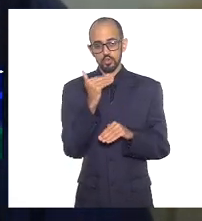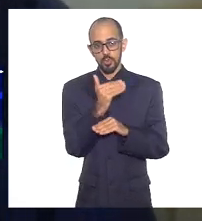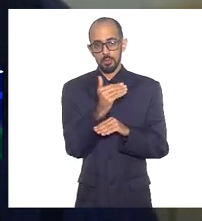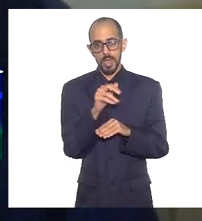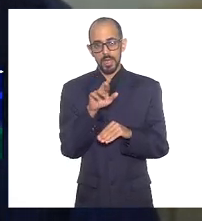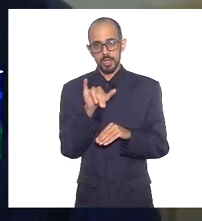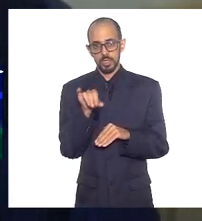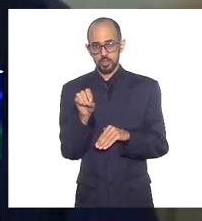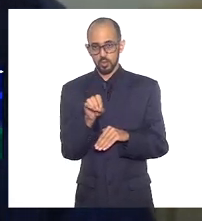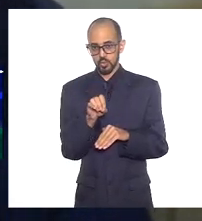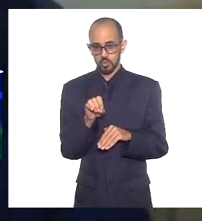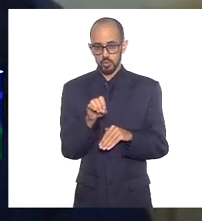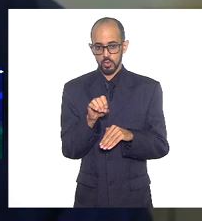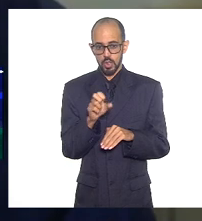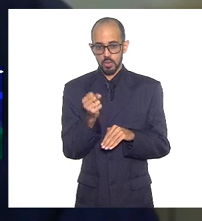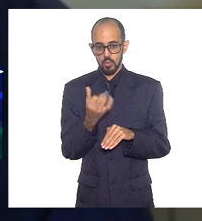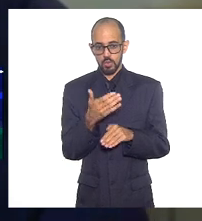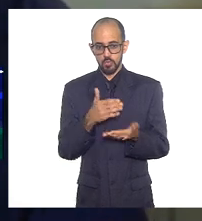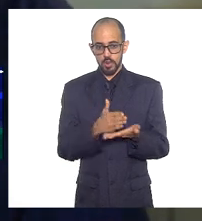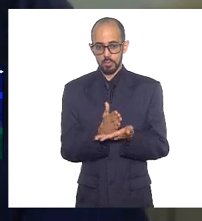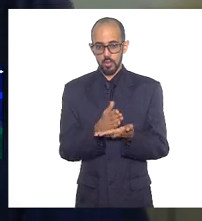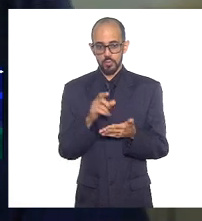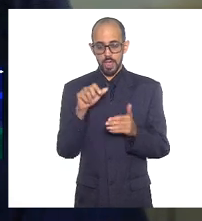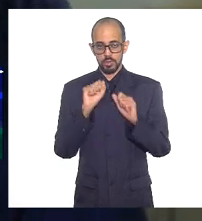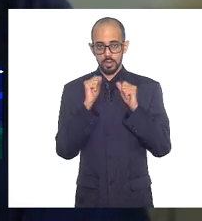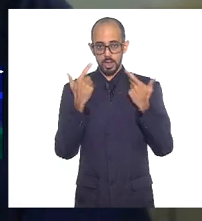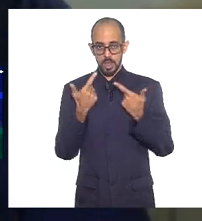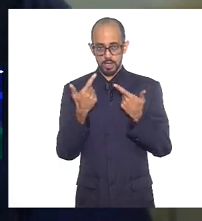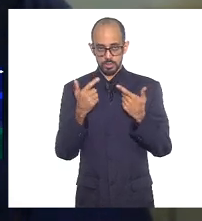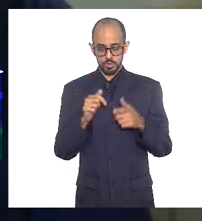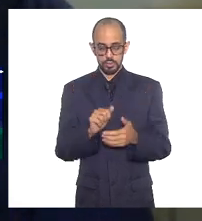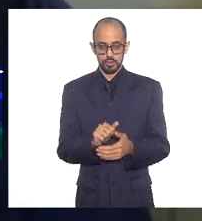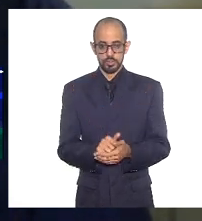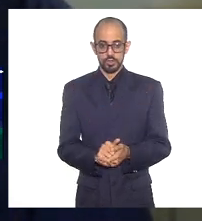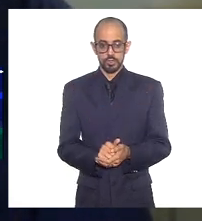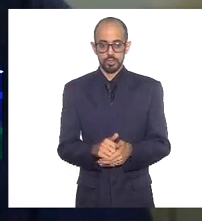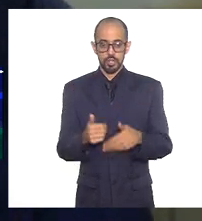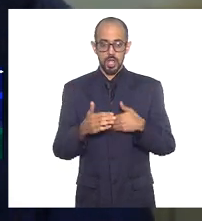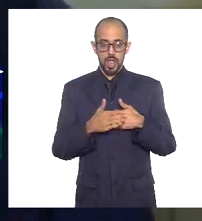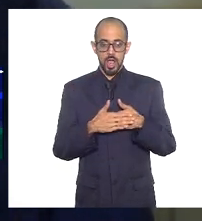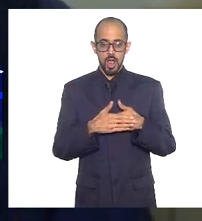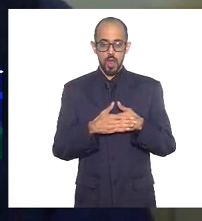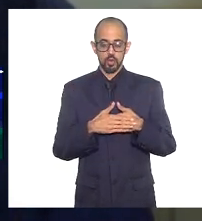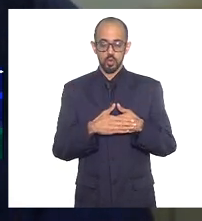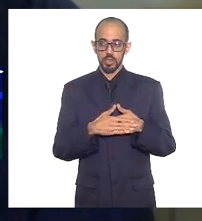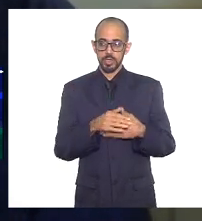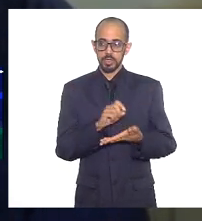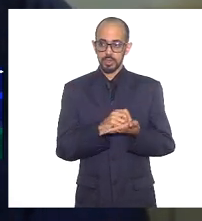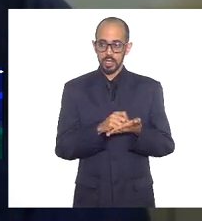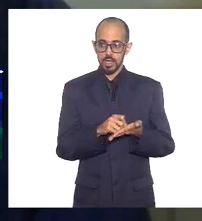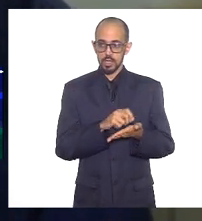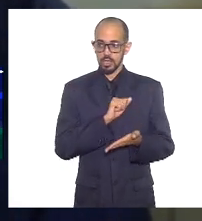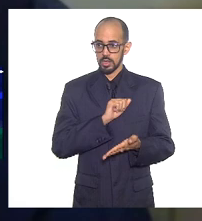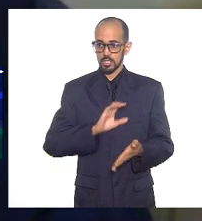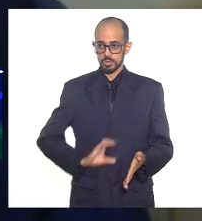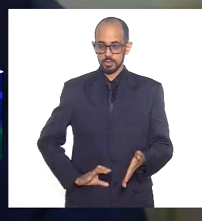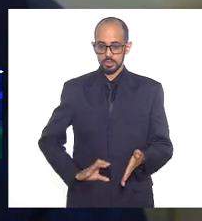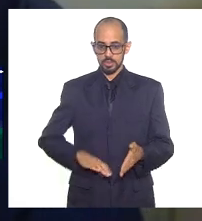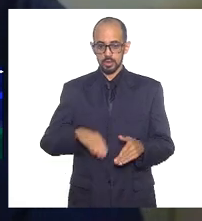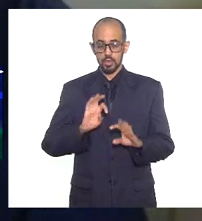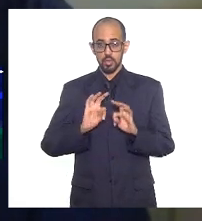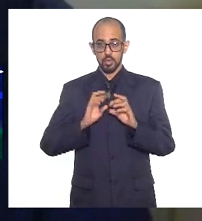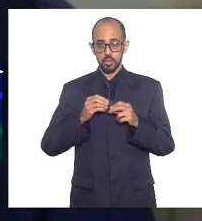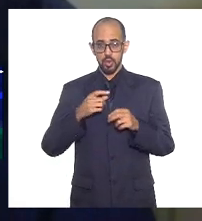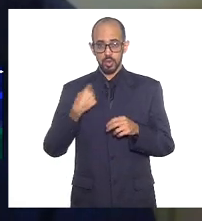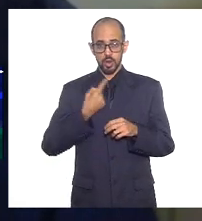Rio quando foi aprovado nessa casa foi de autoria deputada André Siciliano toda a nossa intenção